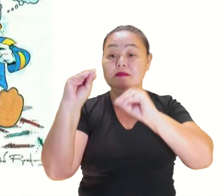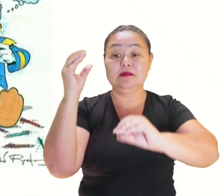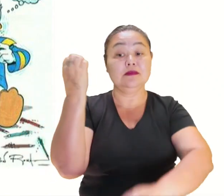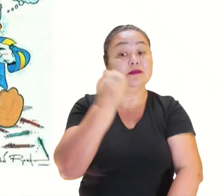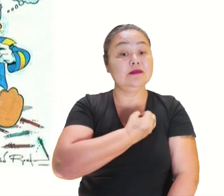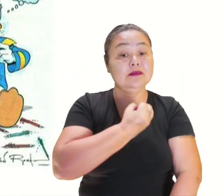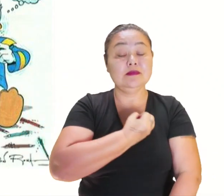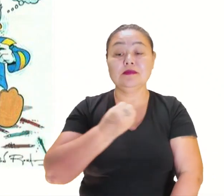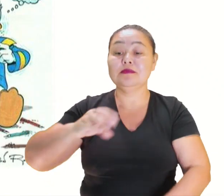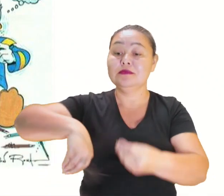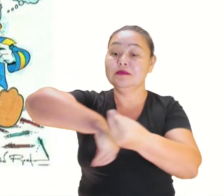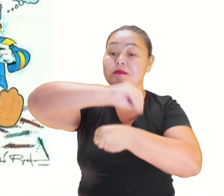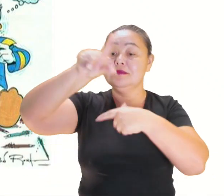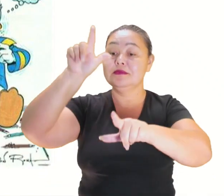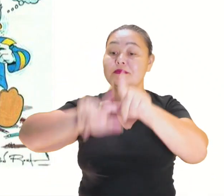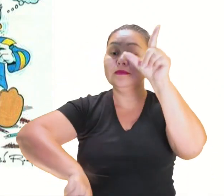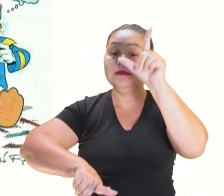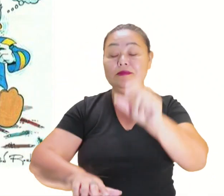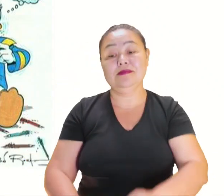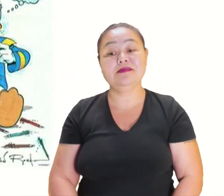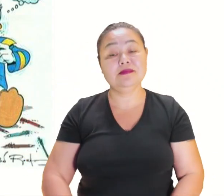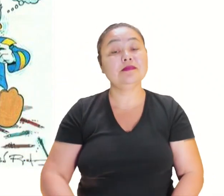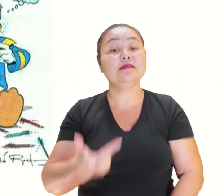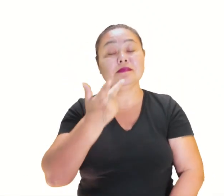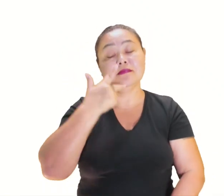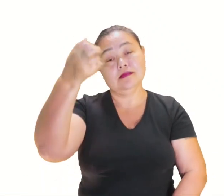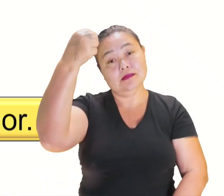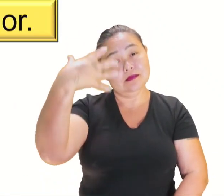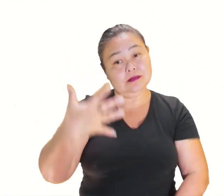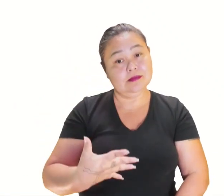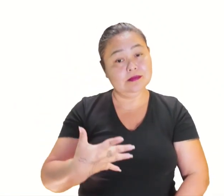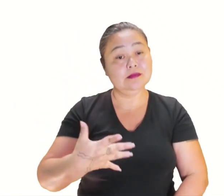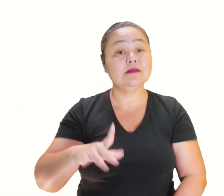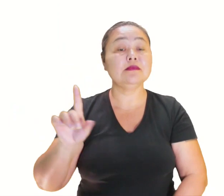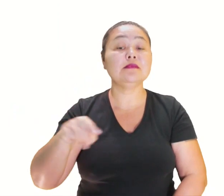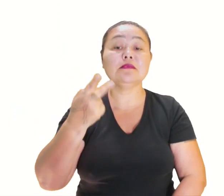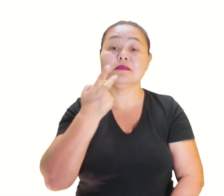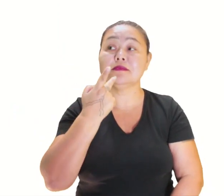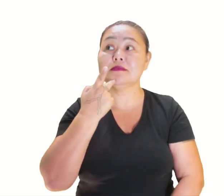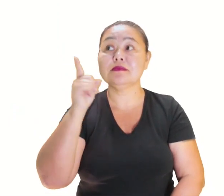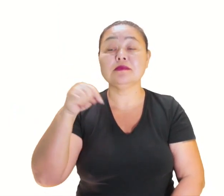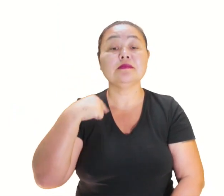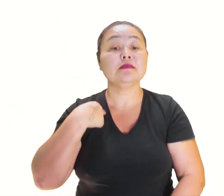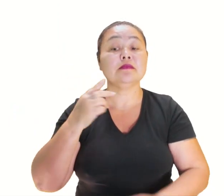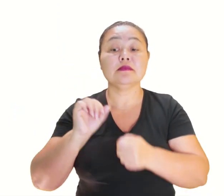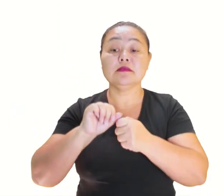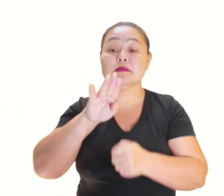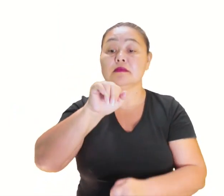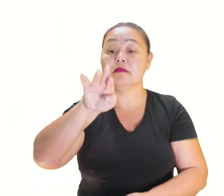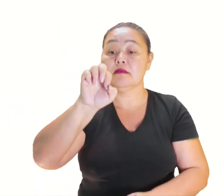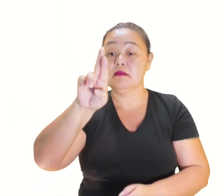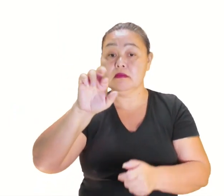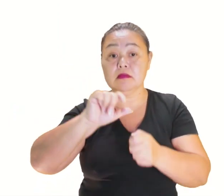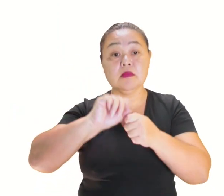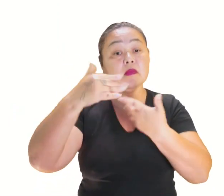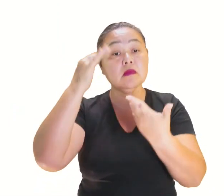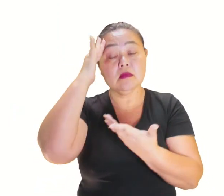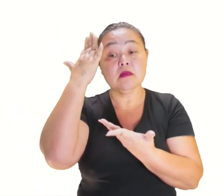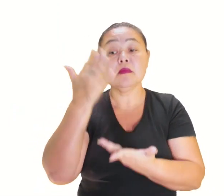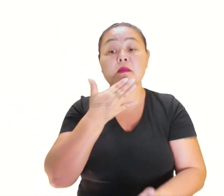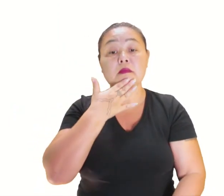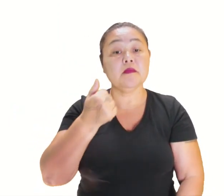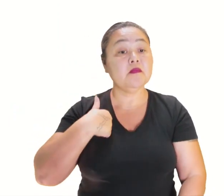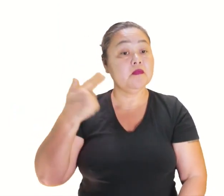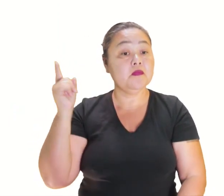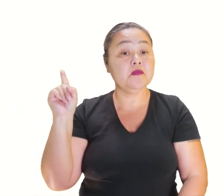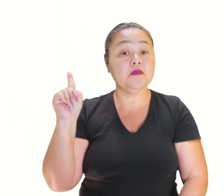formadas por números e letras. Foi o que acabamos de falar, né? Então, quando a gente fala de expressão algébrica, vamos entender melhor? Vamos lá, então.